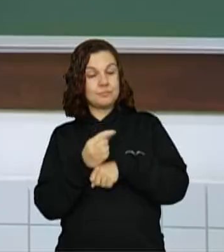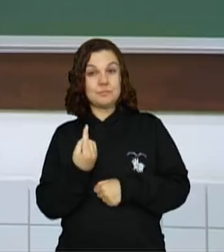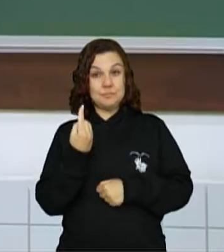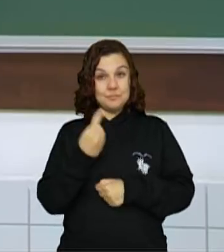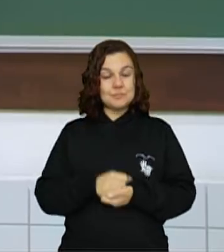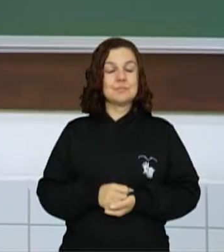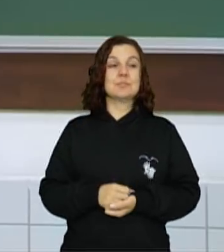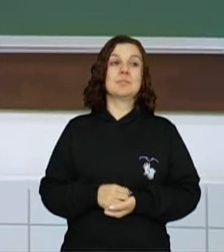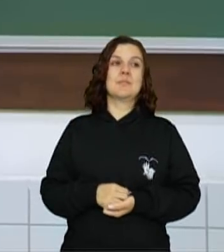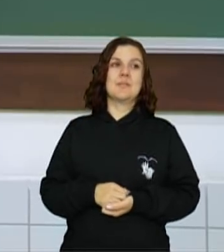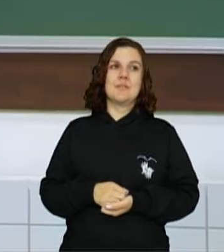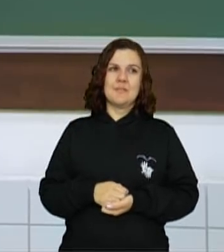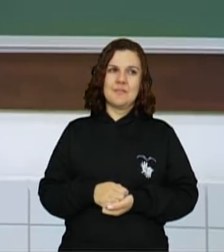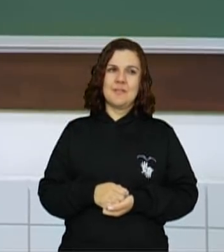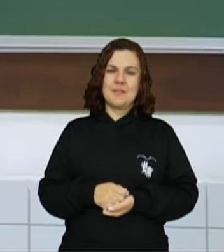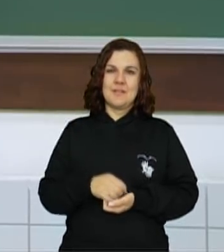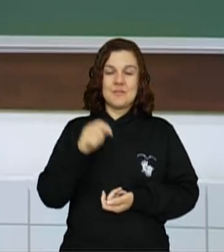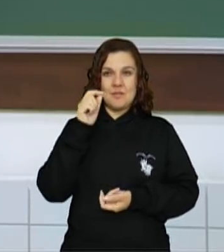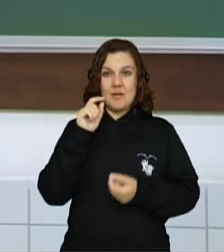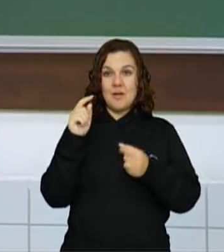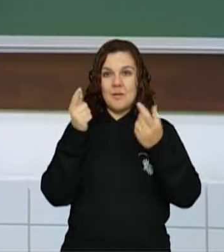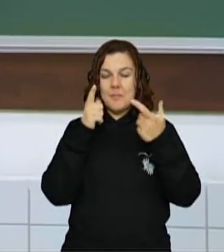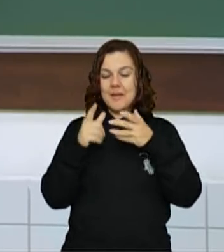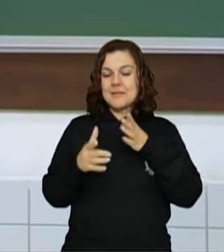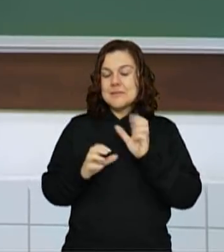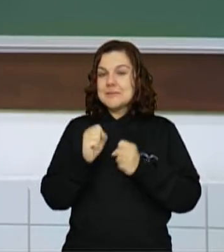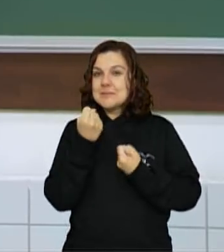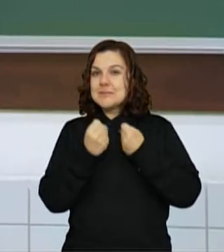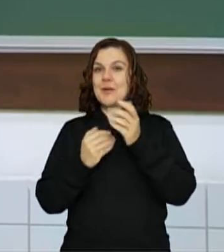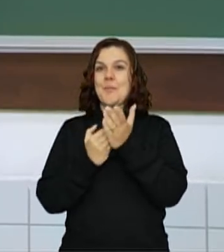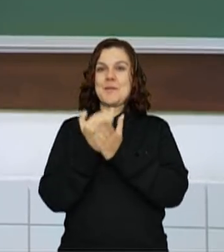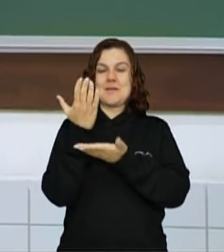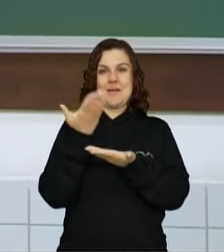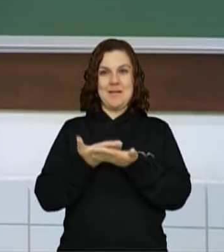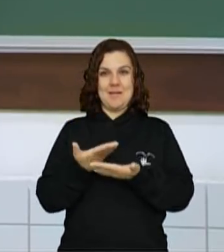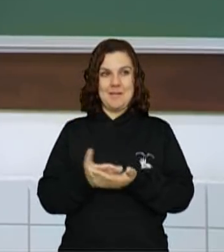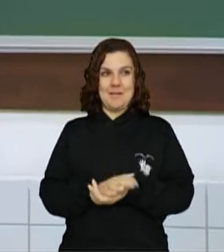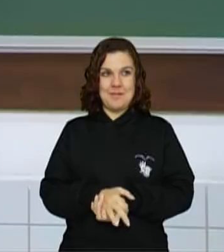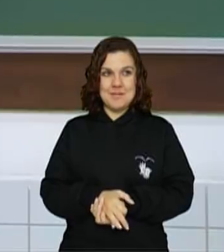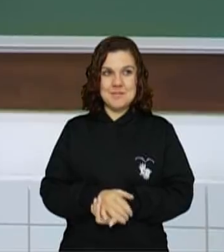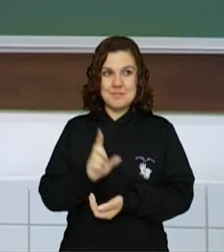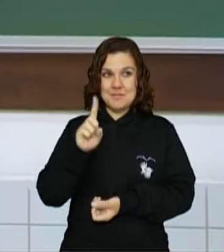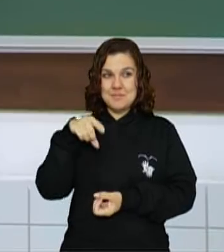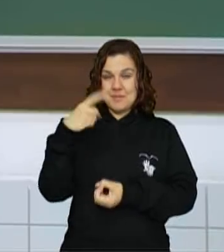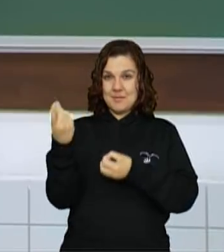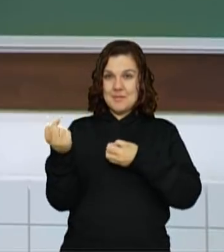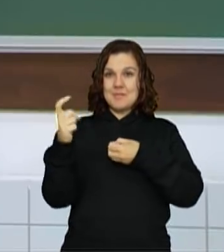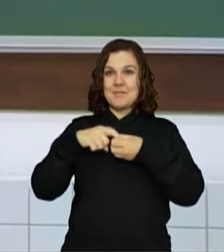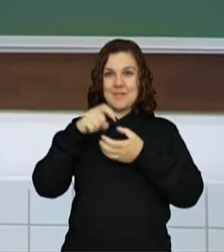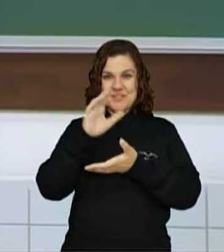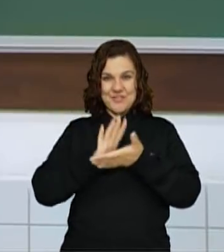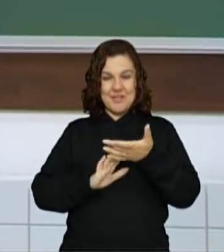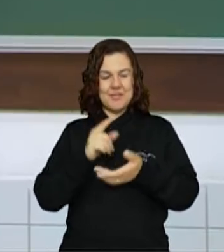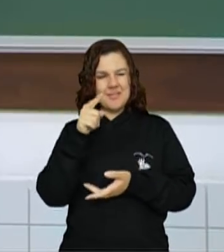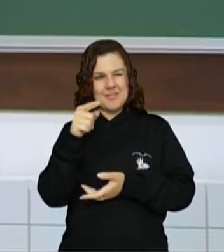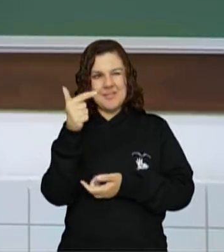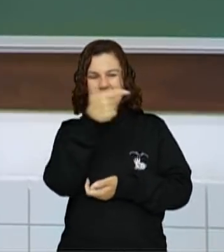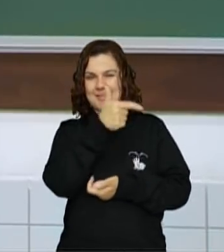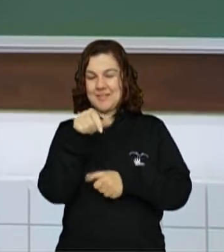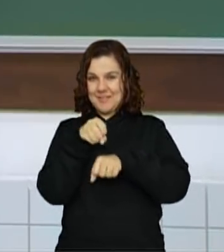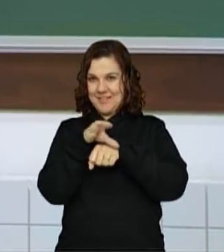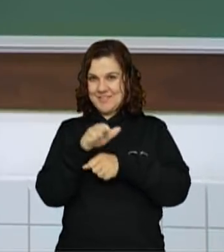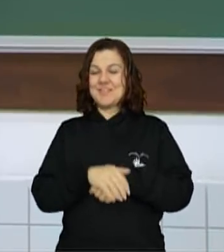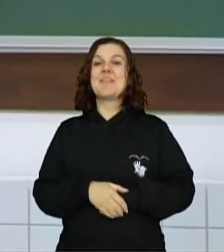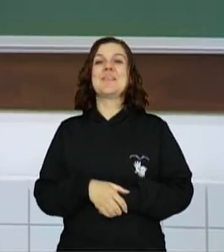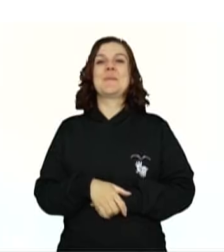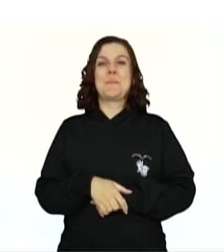dica aqui, e só para a gente poder aquecer a nossa aula. No próximo exercício não teremos